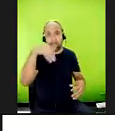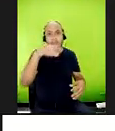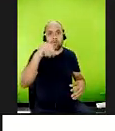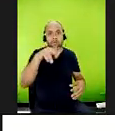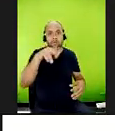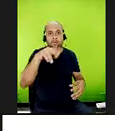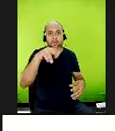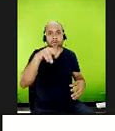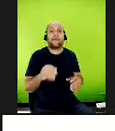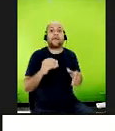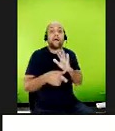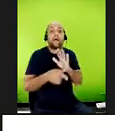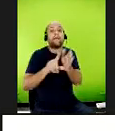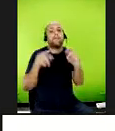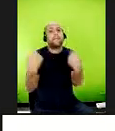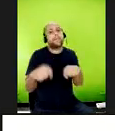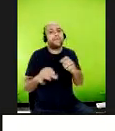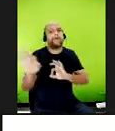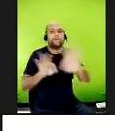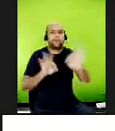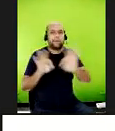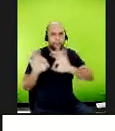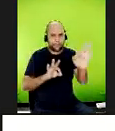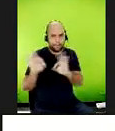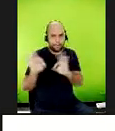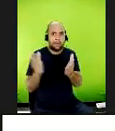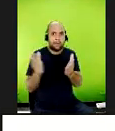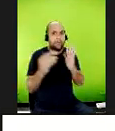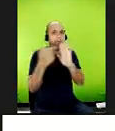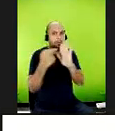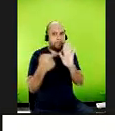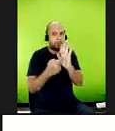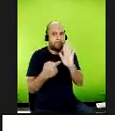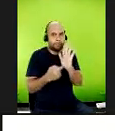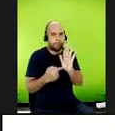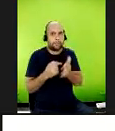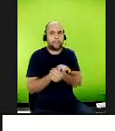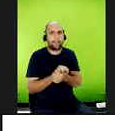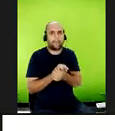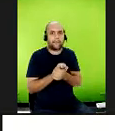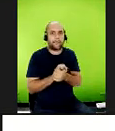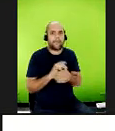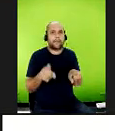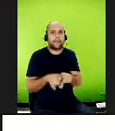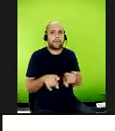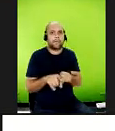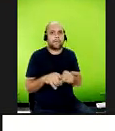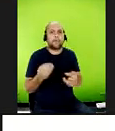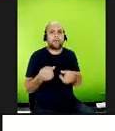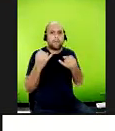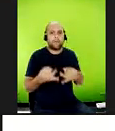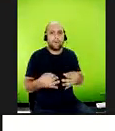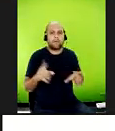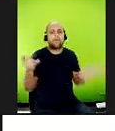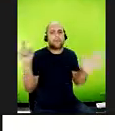a gente organizar um pouquinho algumas questões Tá bom vamos lá e aí conforme tarde Falou vocês podem fazer